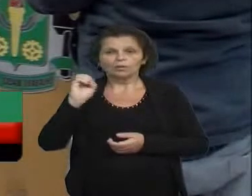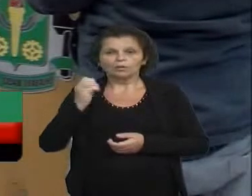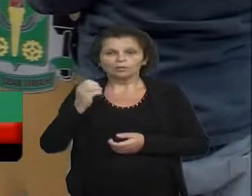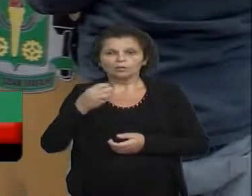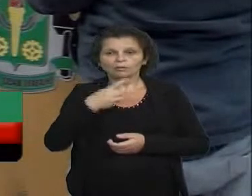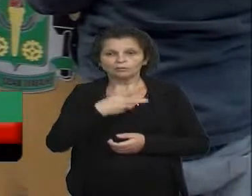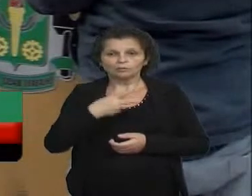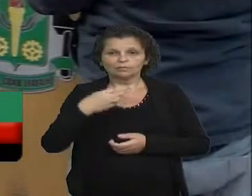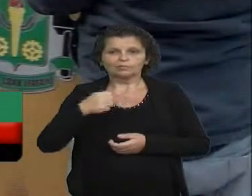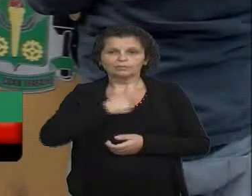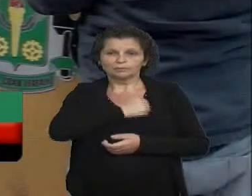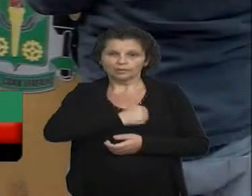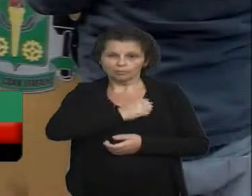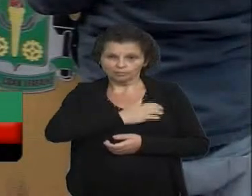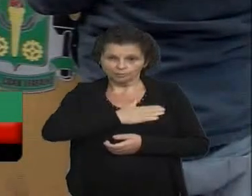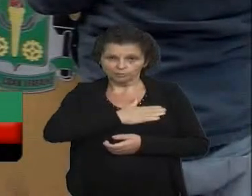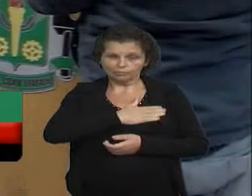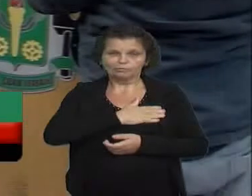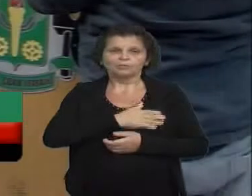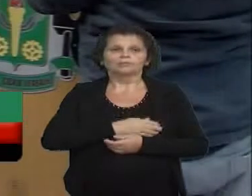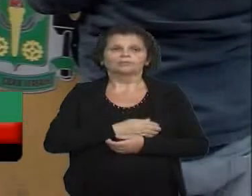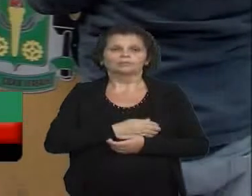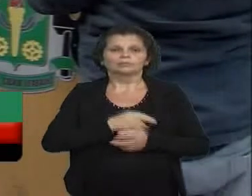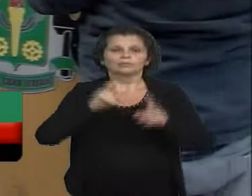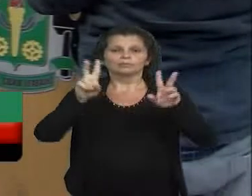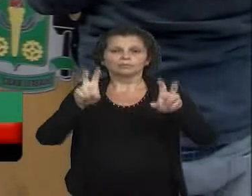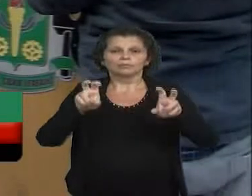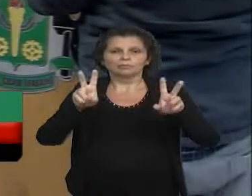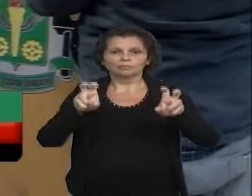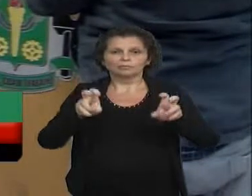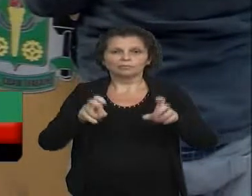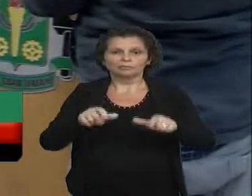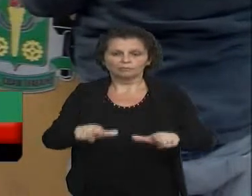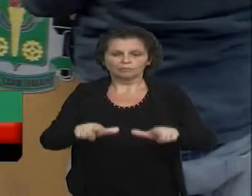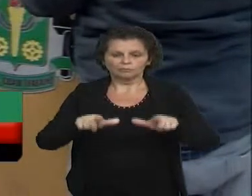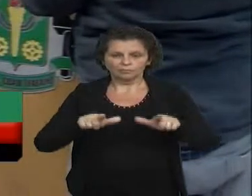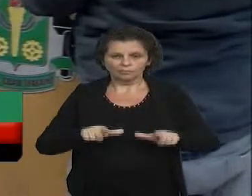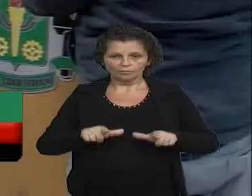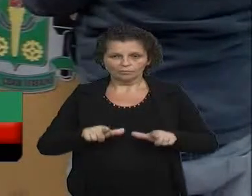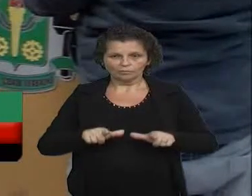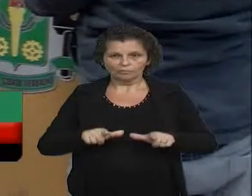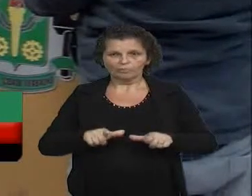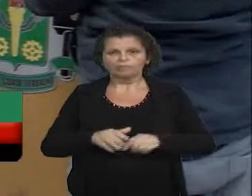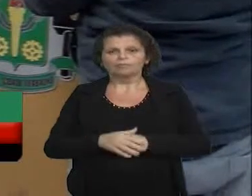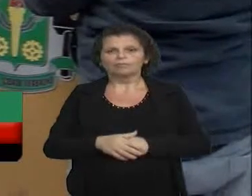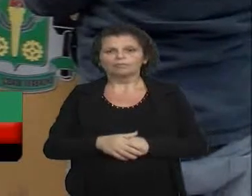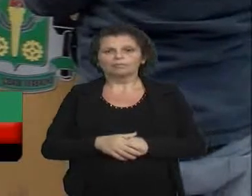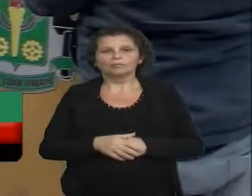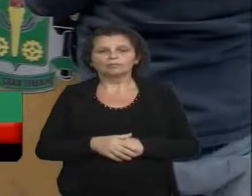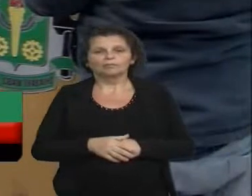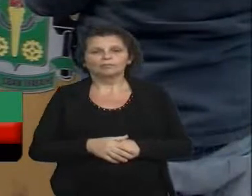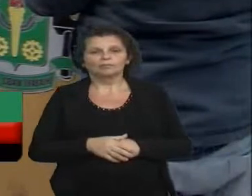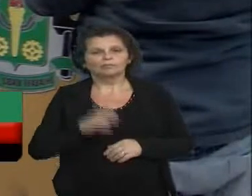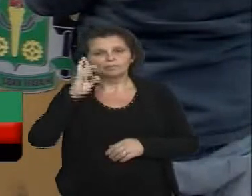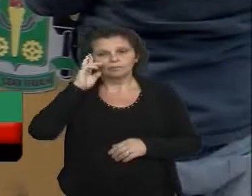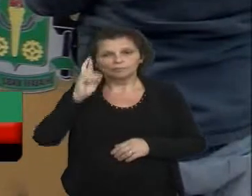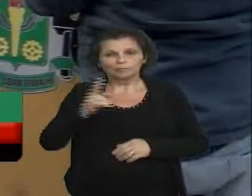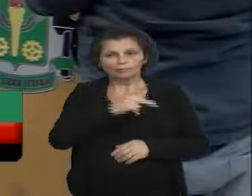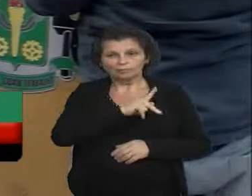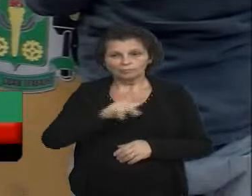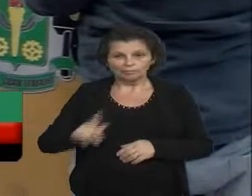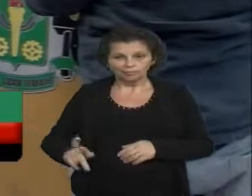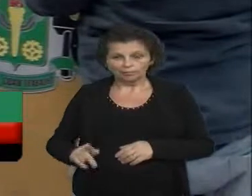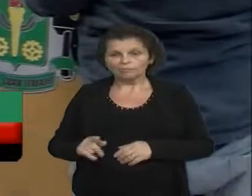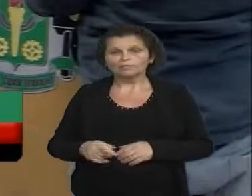23 de agosto de 2022. Assunto: atestado, vereador Ralf Silva. Excelentíssimo senhor